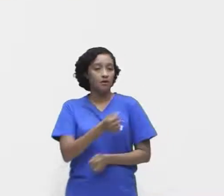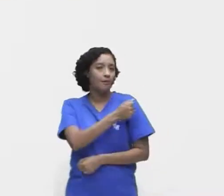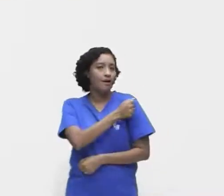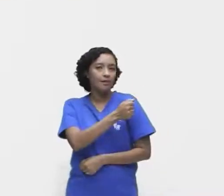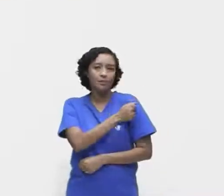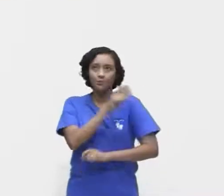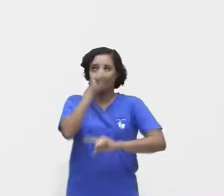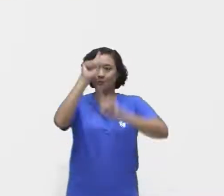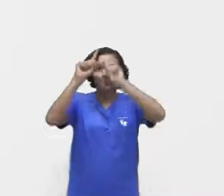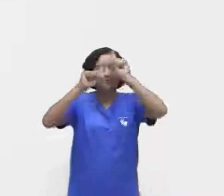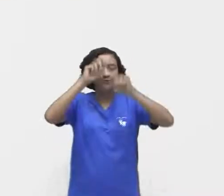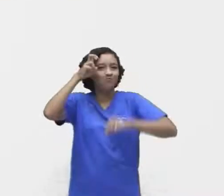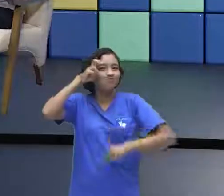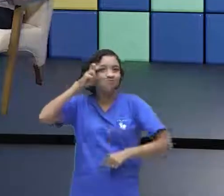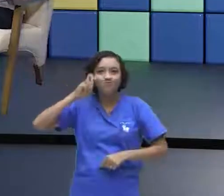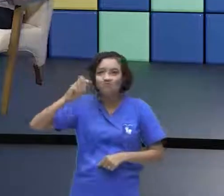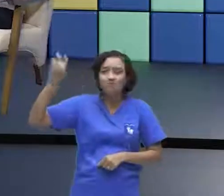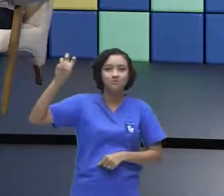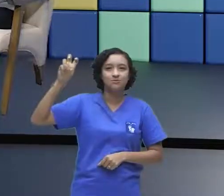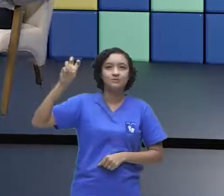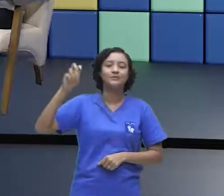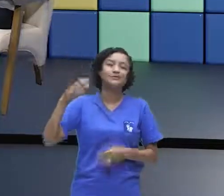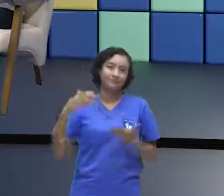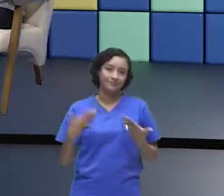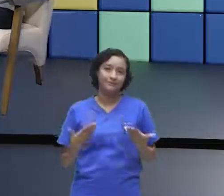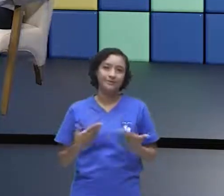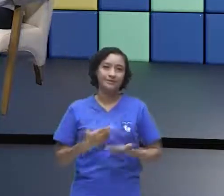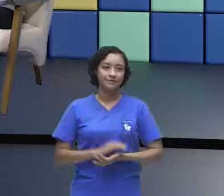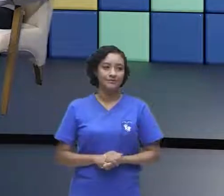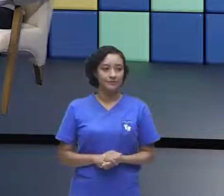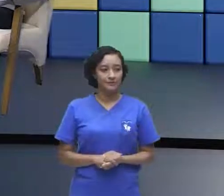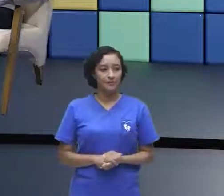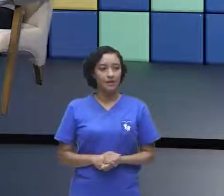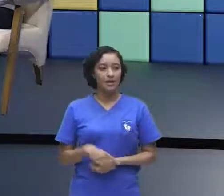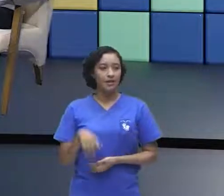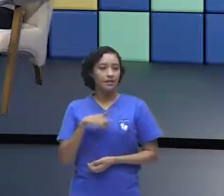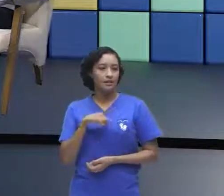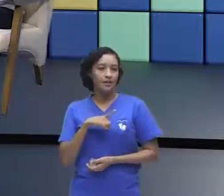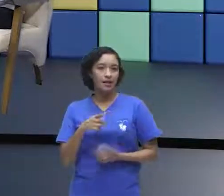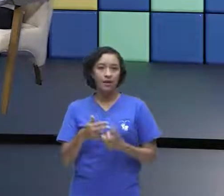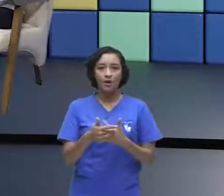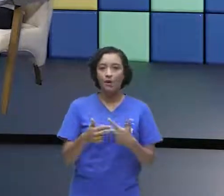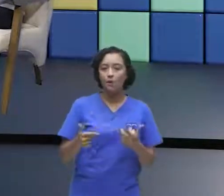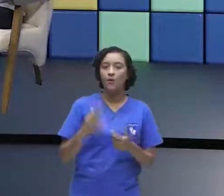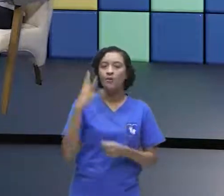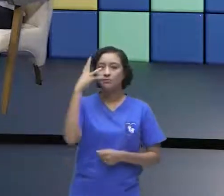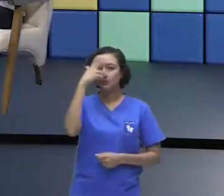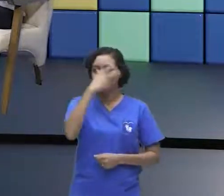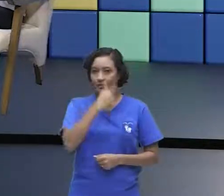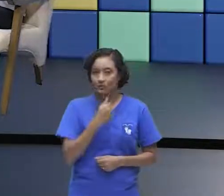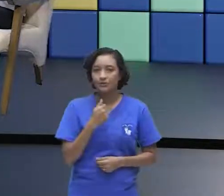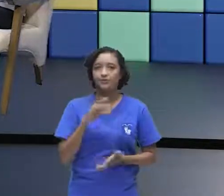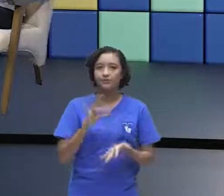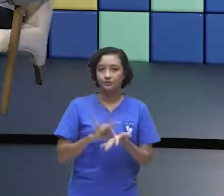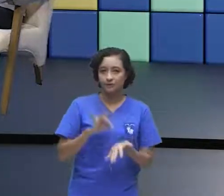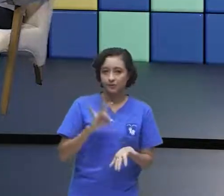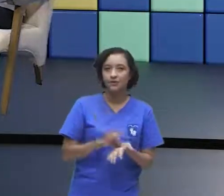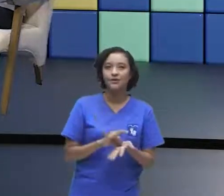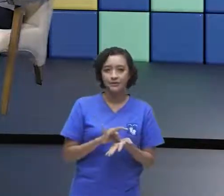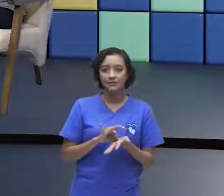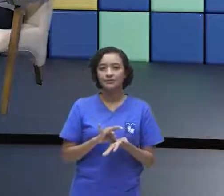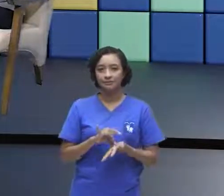muito inteligentes, entendeu? Então, assim, sai cada coisa linda quando realmente eles colocam em prática